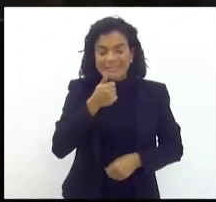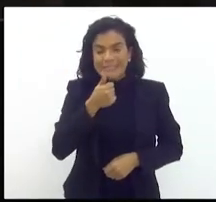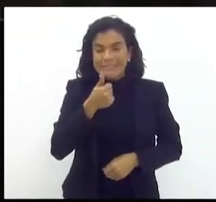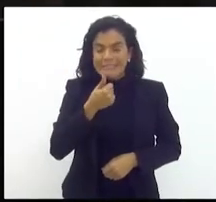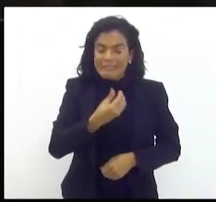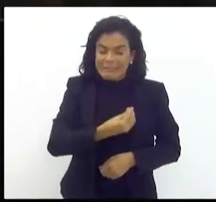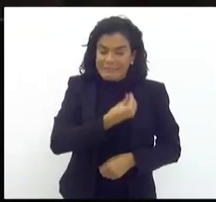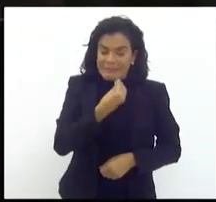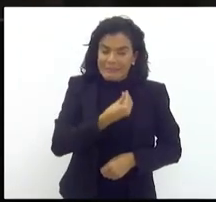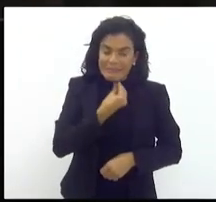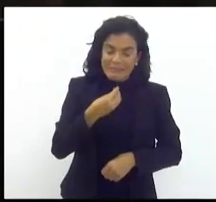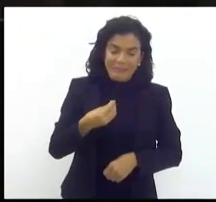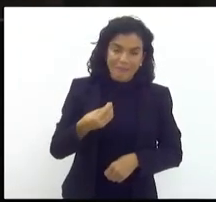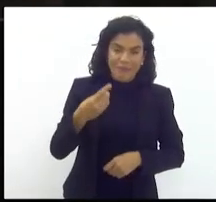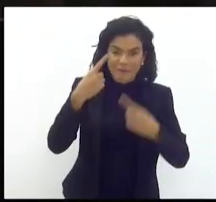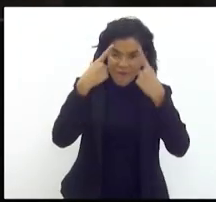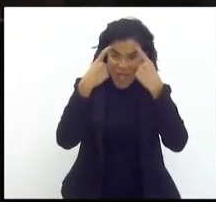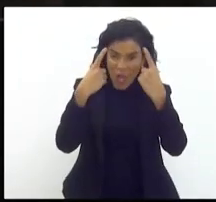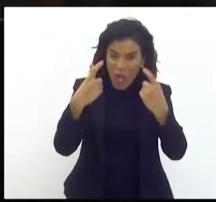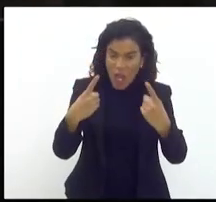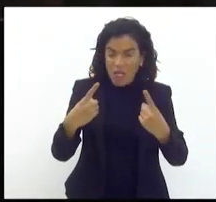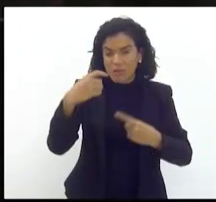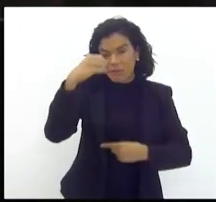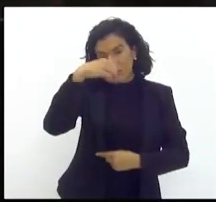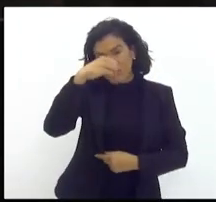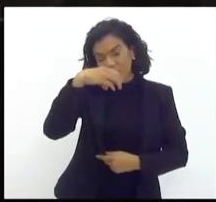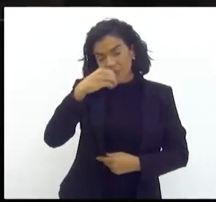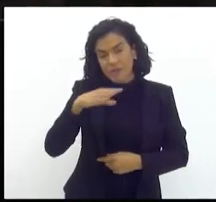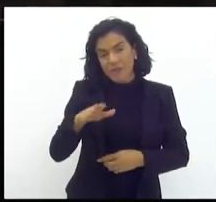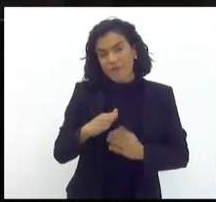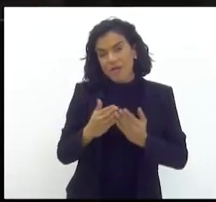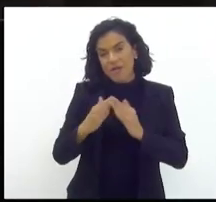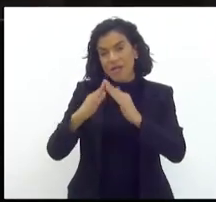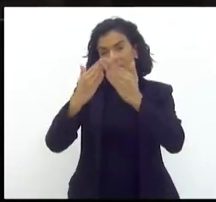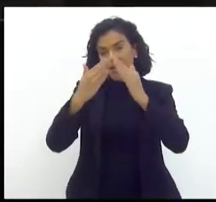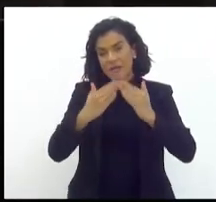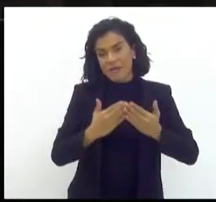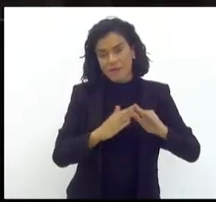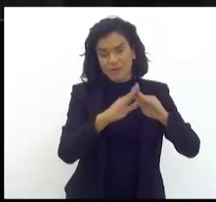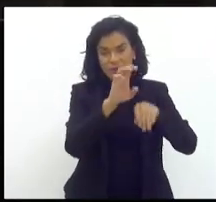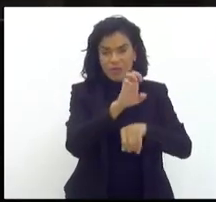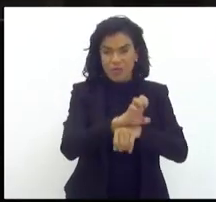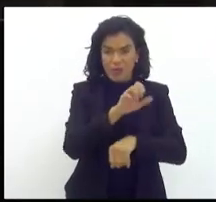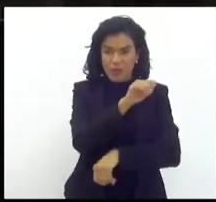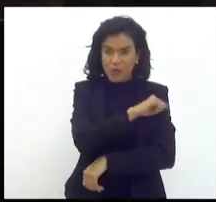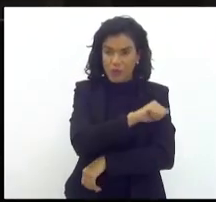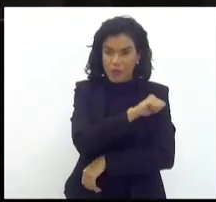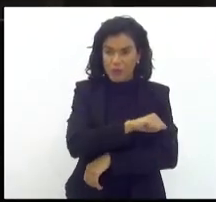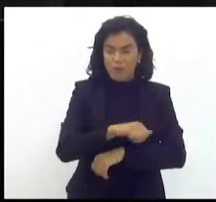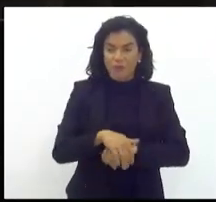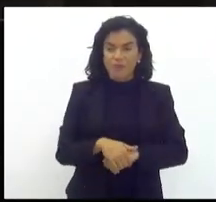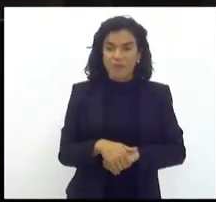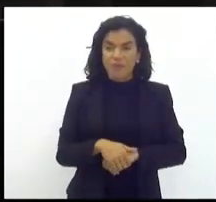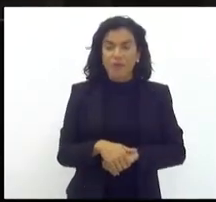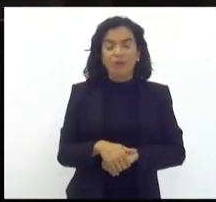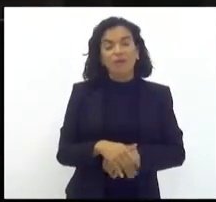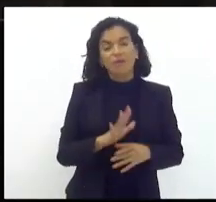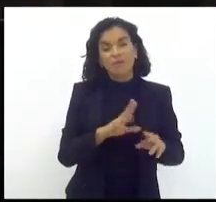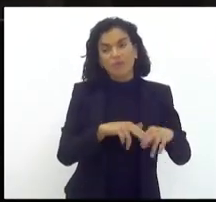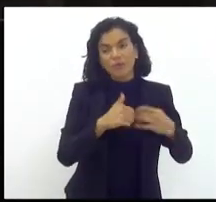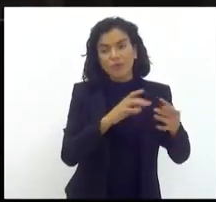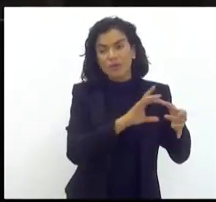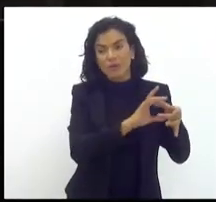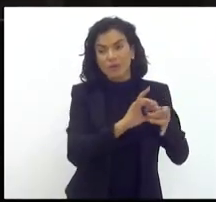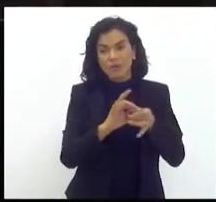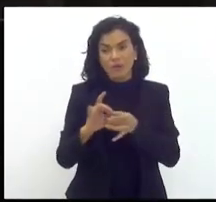de violência contundente dentro das favelas e periferias no estado do Rio de Janeiro e nesse